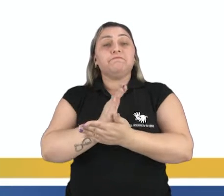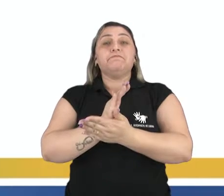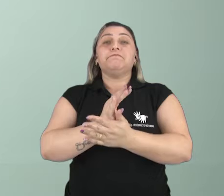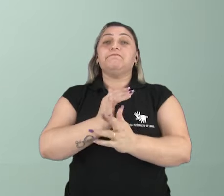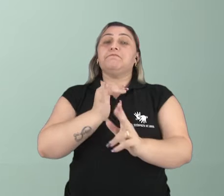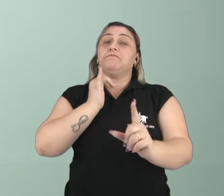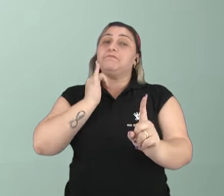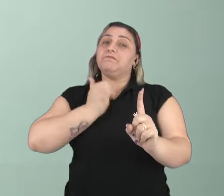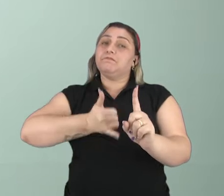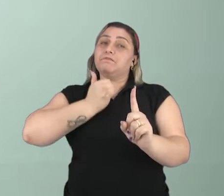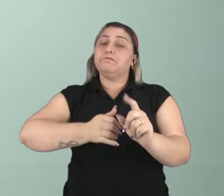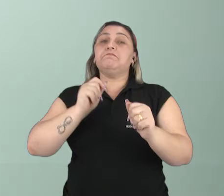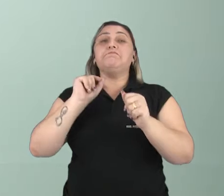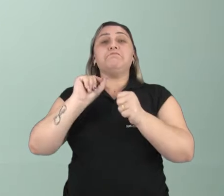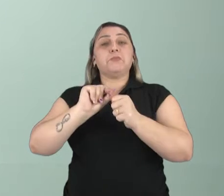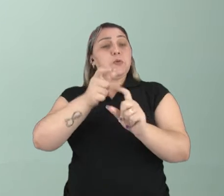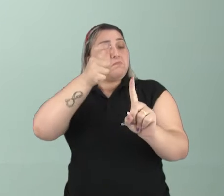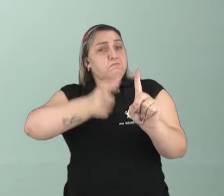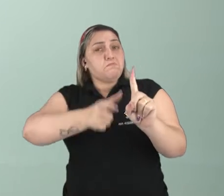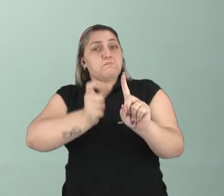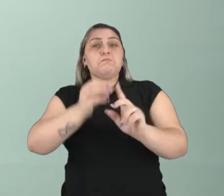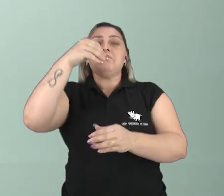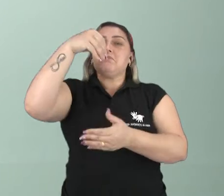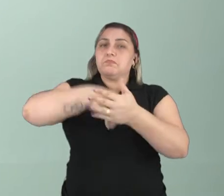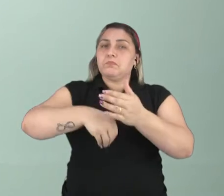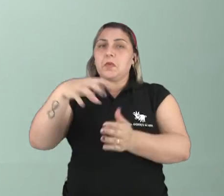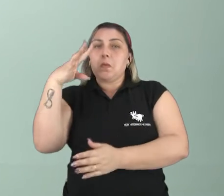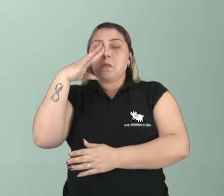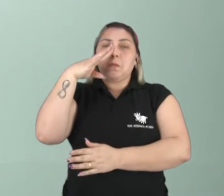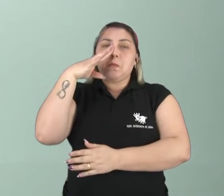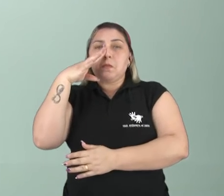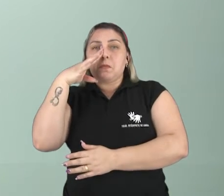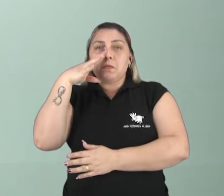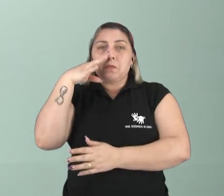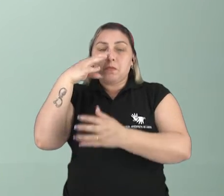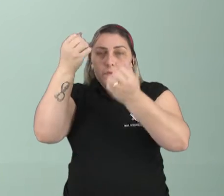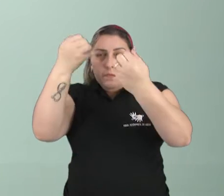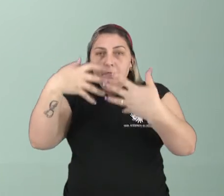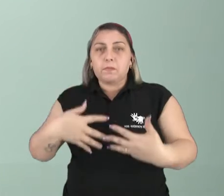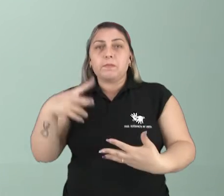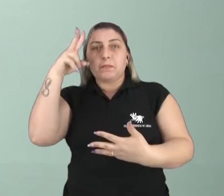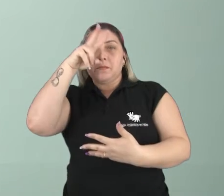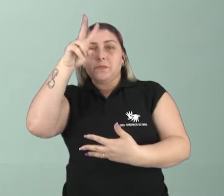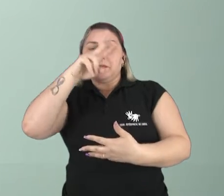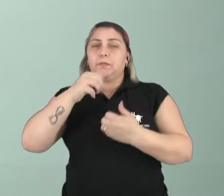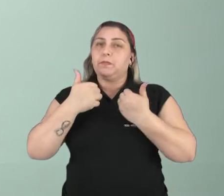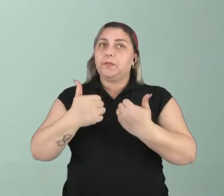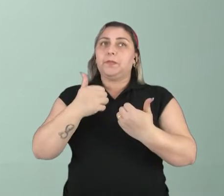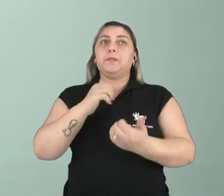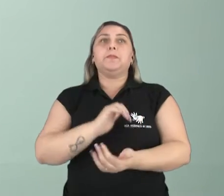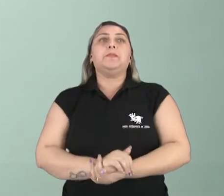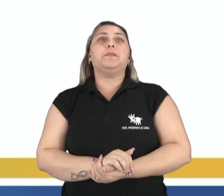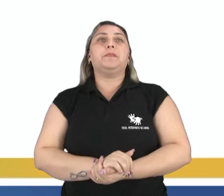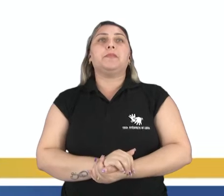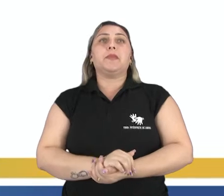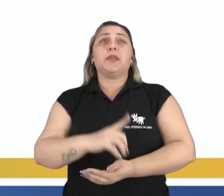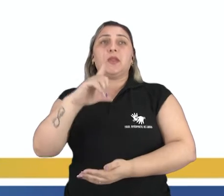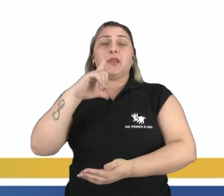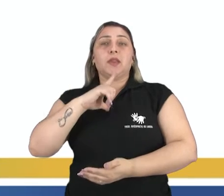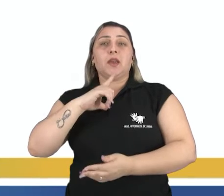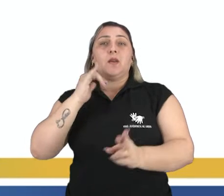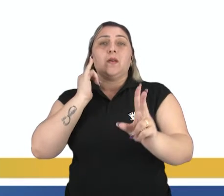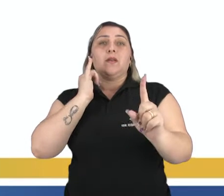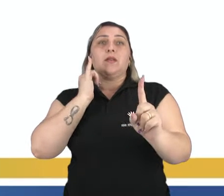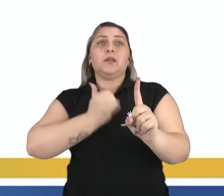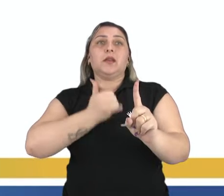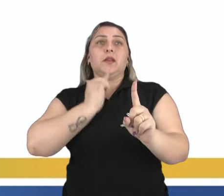pode ser um personagem ali dentro que esteja ali observando e contando a história para a gente, que está lendo. Tá? Nós temos o